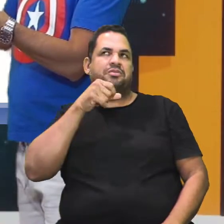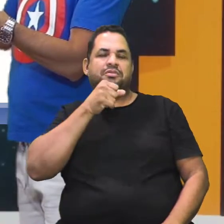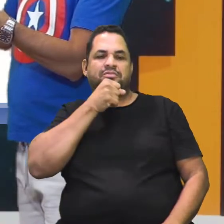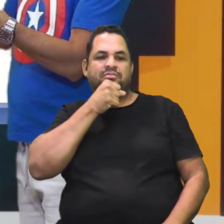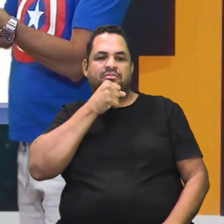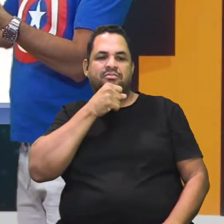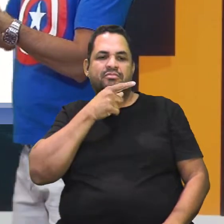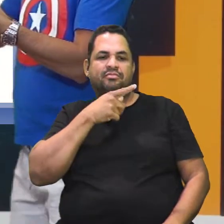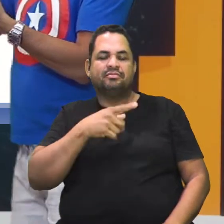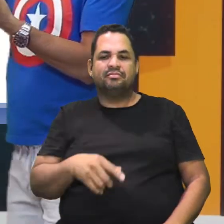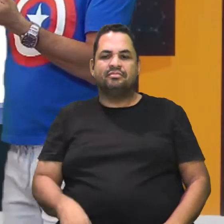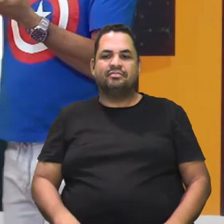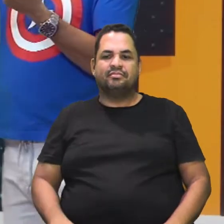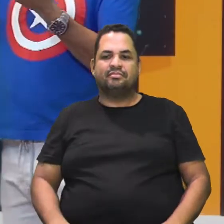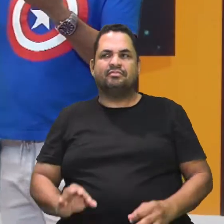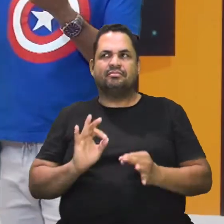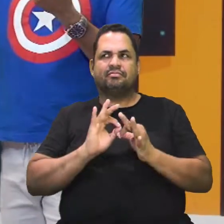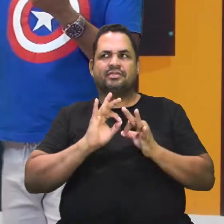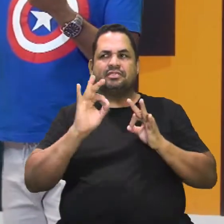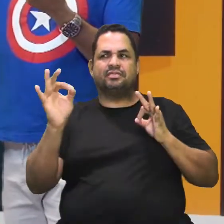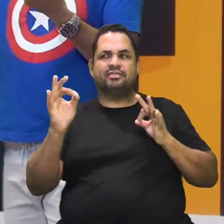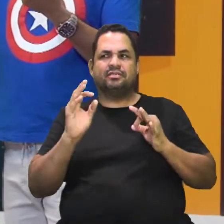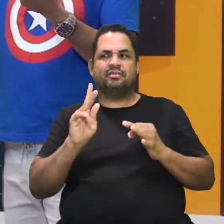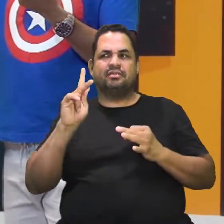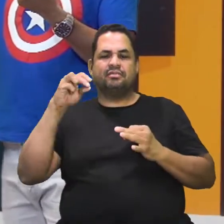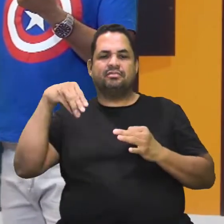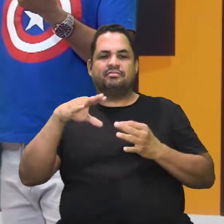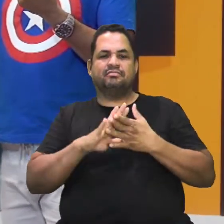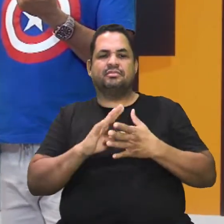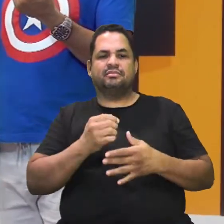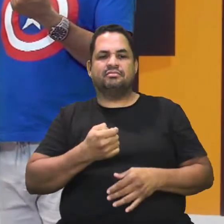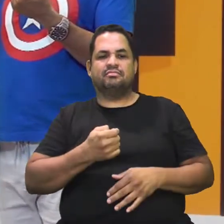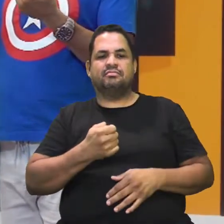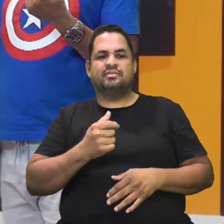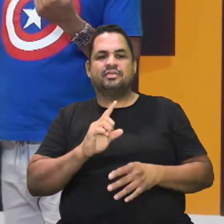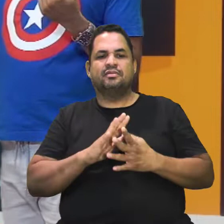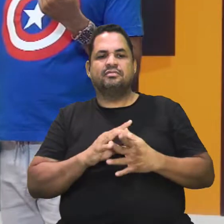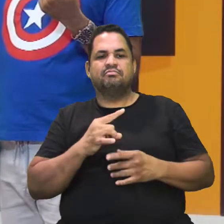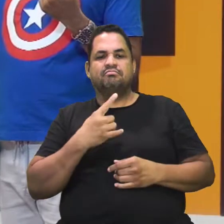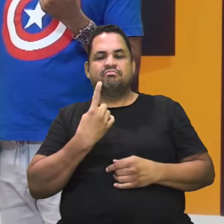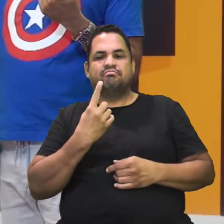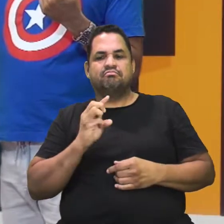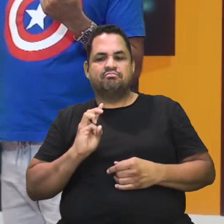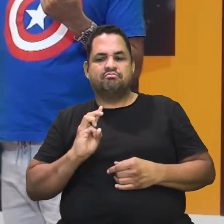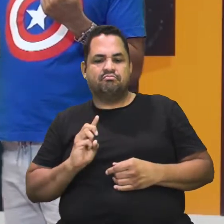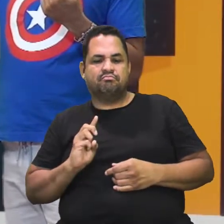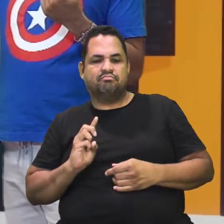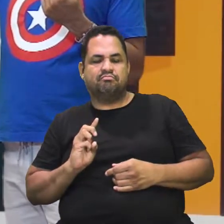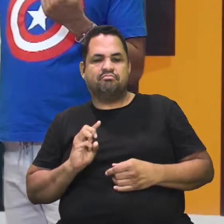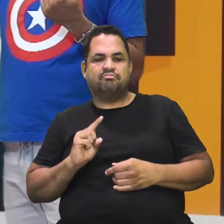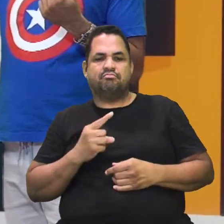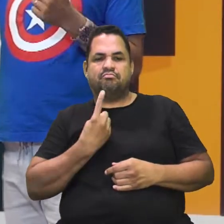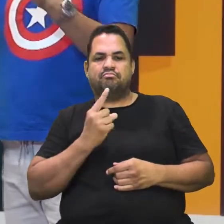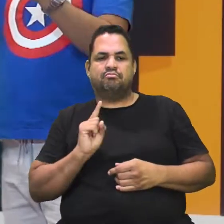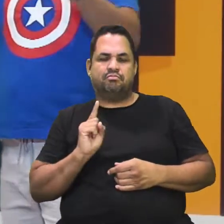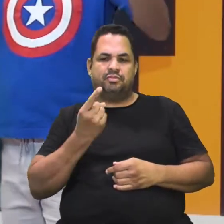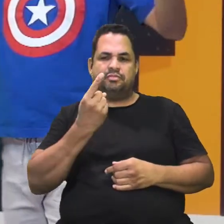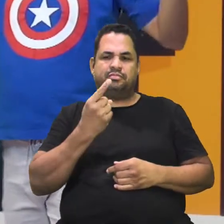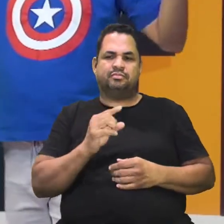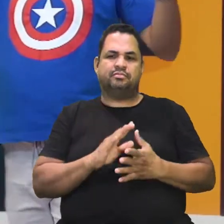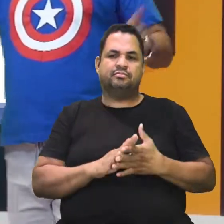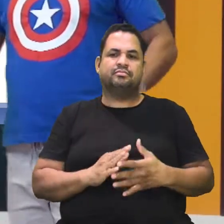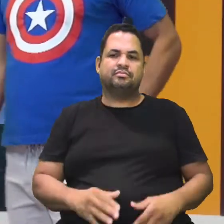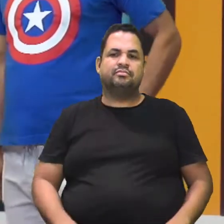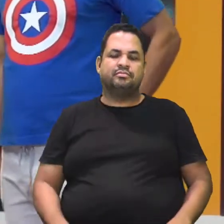Maria Celeste, né? Dá quantos quilômetros de Porto Velho para Guajará? Ixi, quase 1000, né? Para Guajará, não. De Guajará para Chupinguaia?